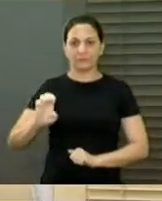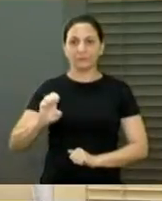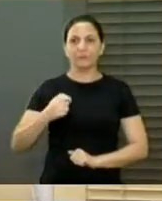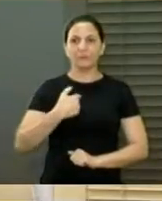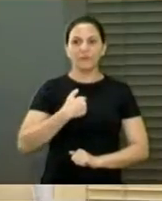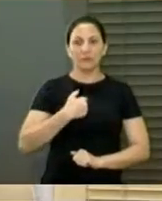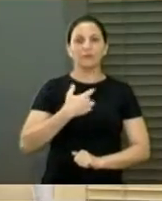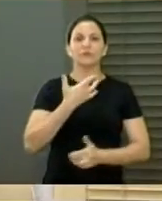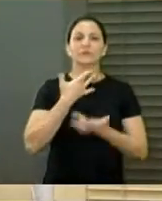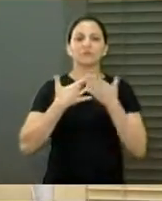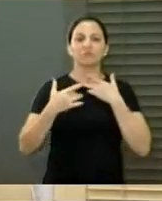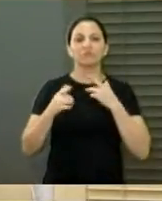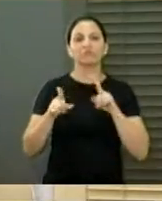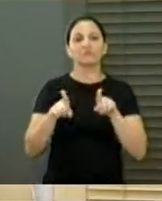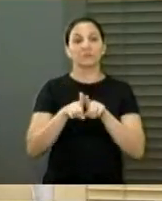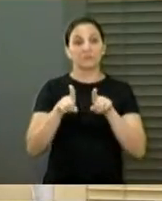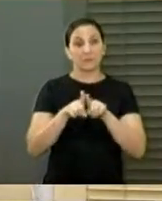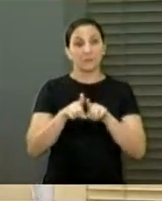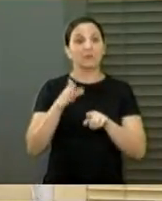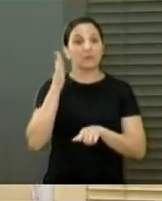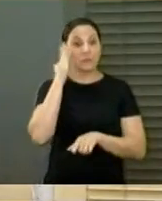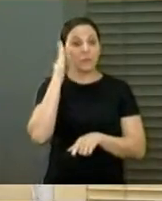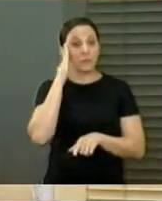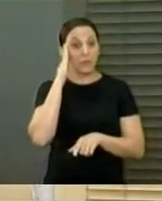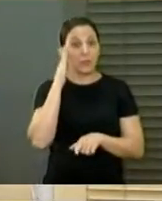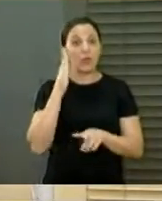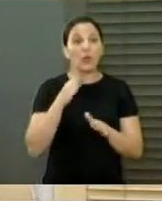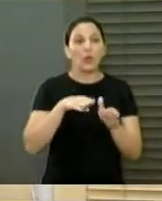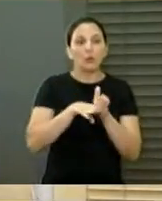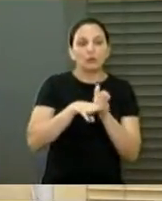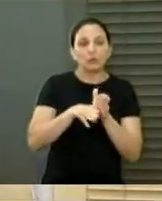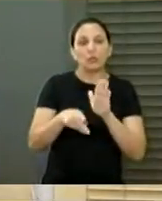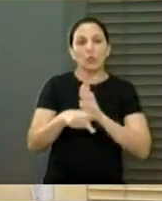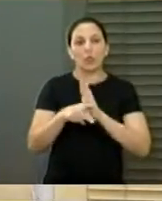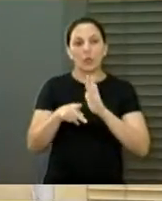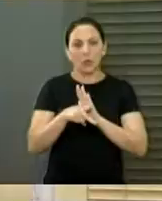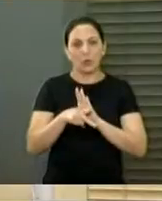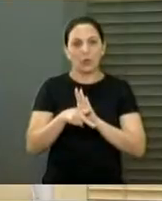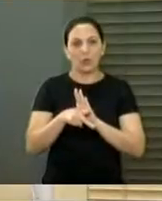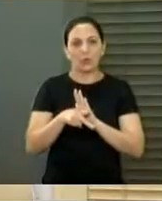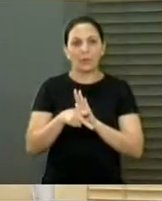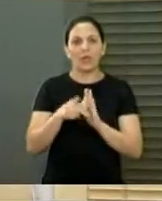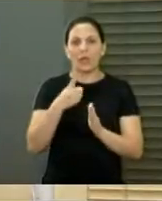sobre o método utilizado para tratamento de esgoto e a secagem do lodo.